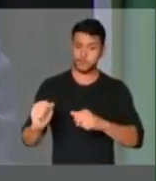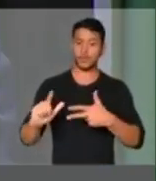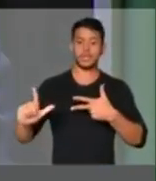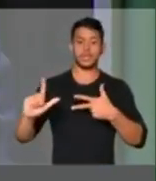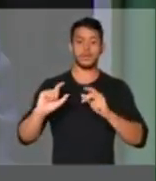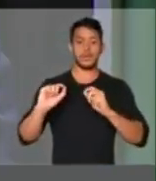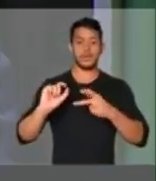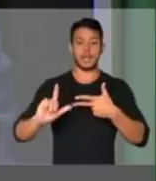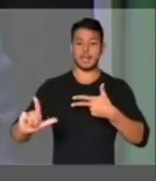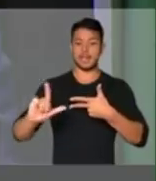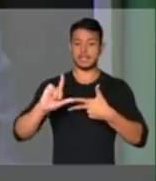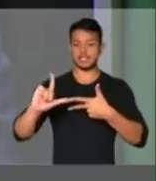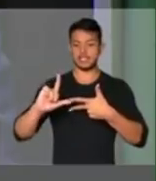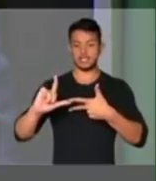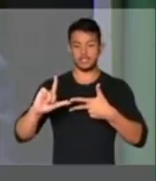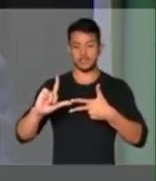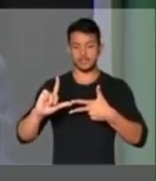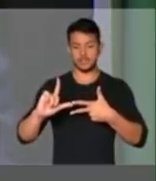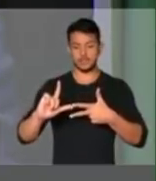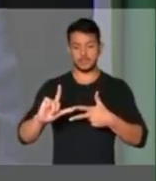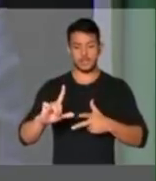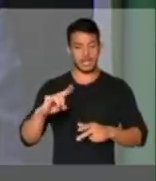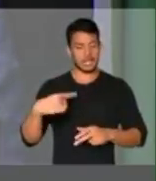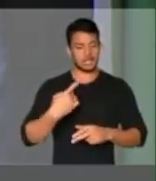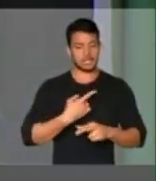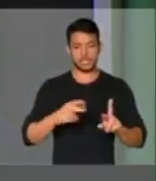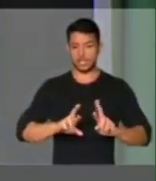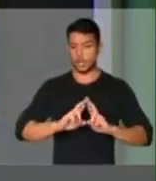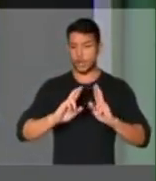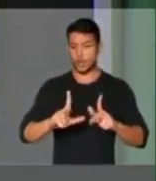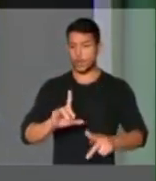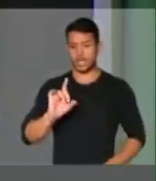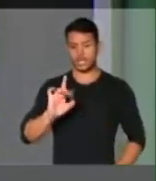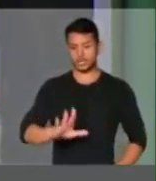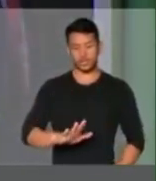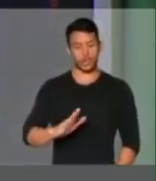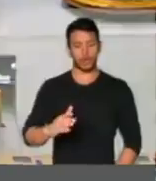Brasil. A gente não está mais fazendo política de DCE. Obrigado, presidente. Ok.